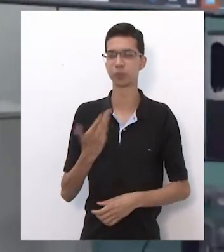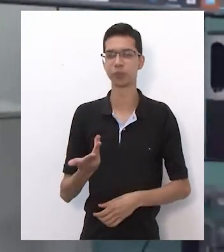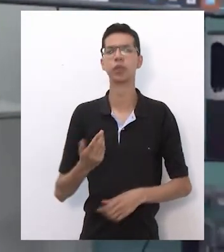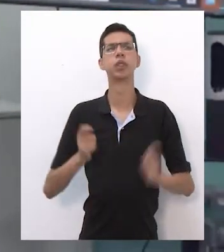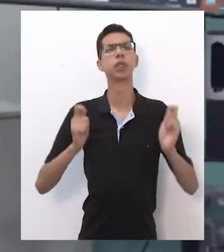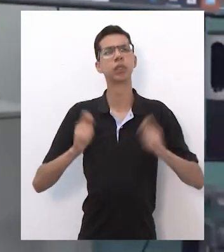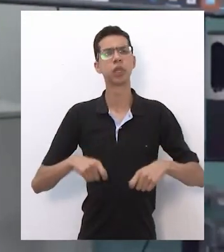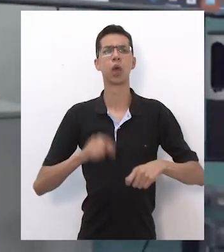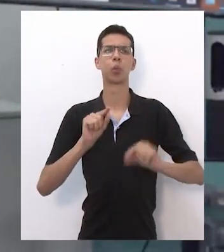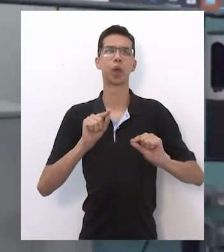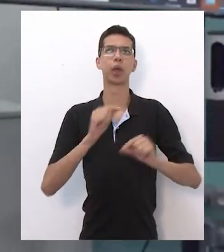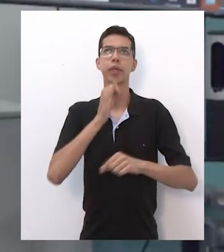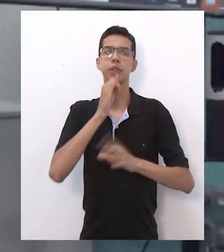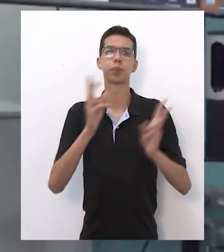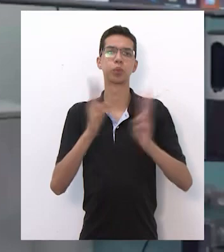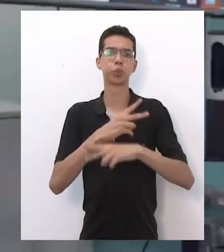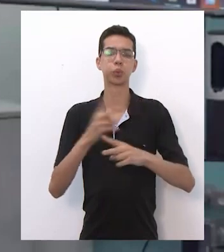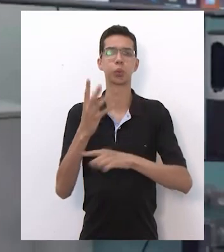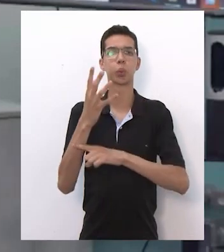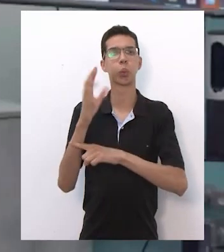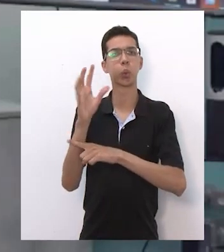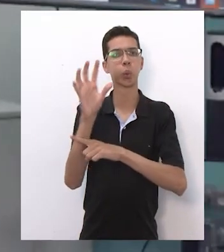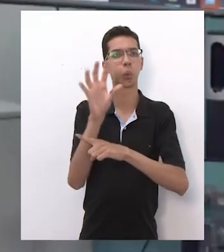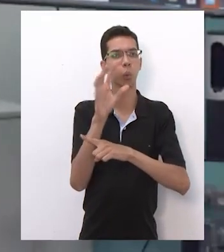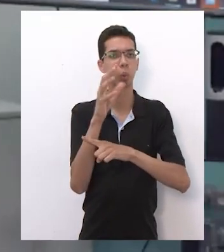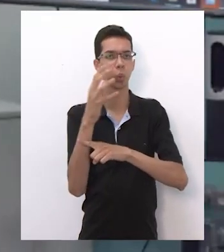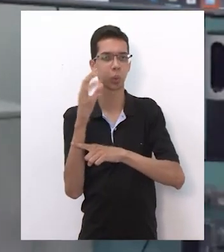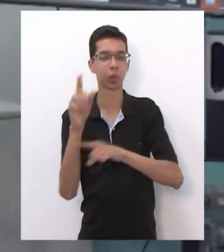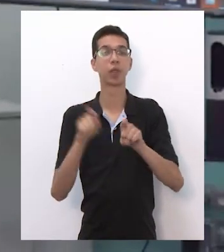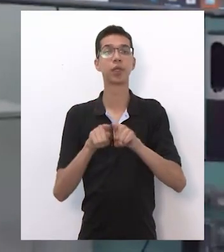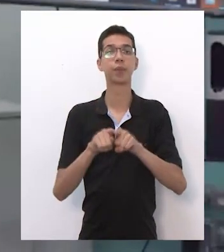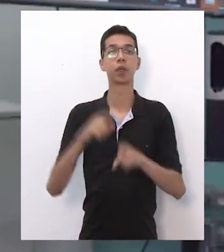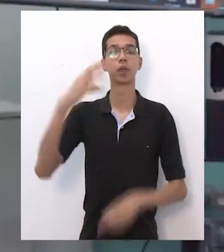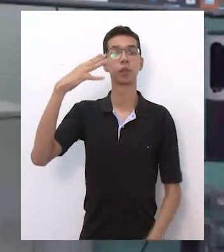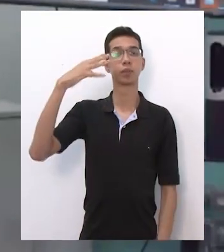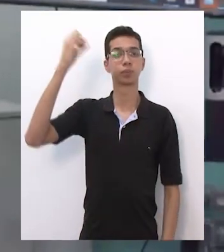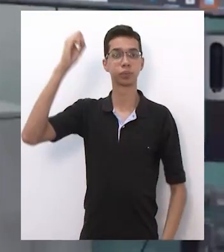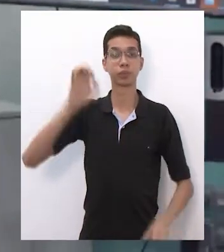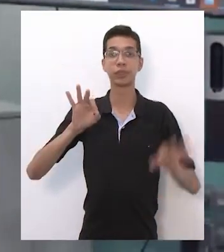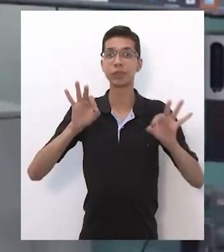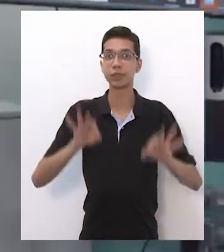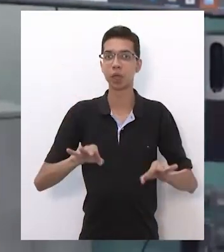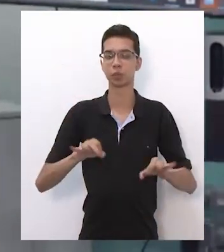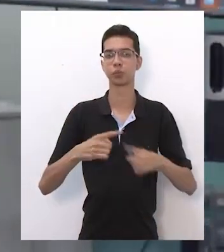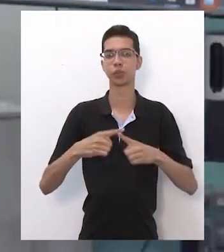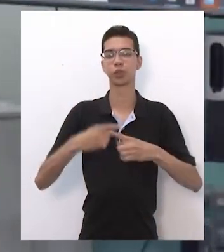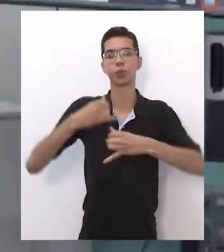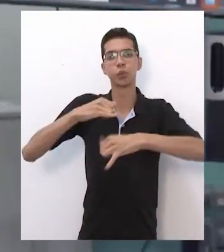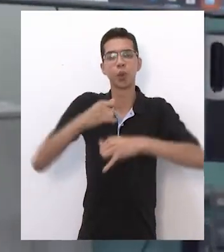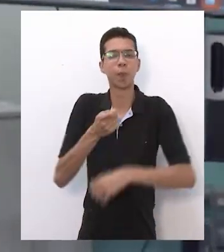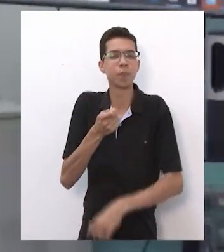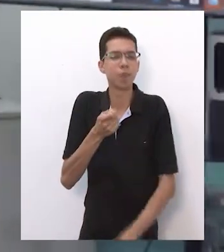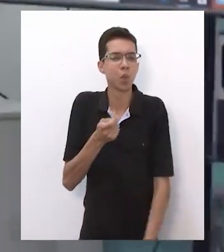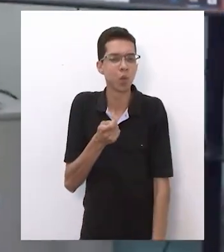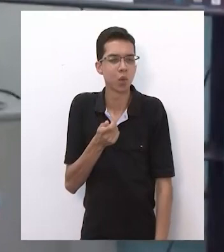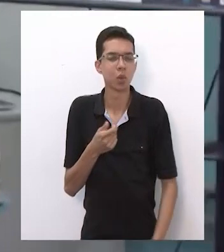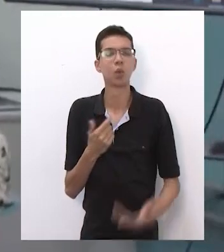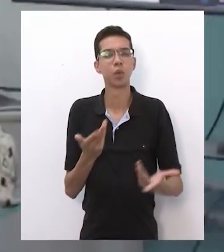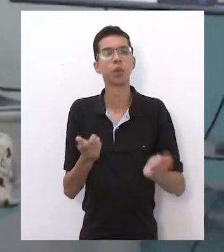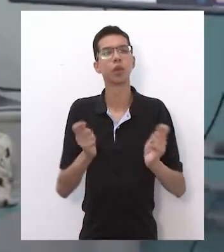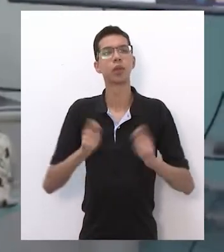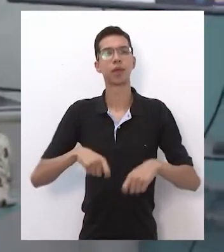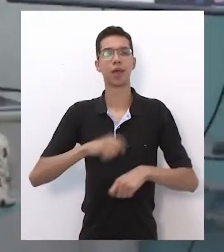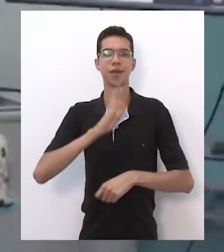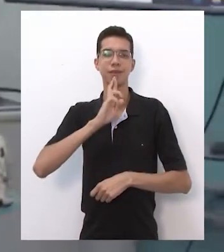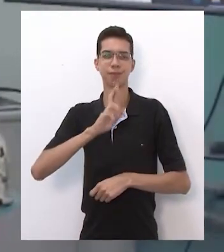ventilação, né? Instalação de lâmpadas economicamente corretas e assim por diante. Então, eu consigo agrupar essas respostas